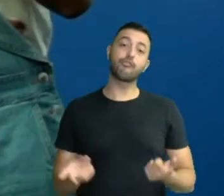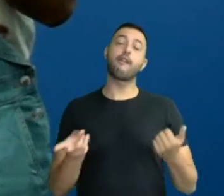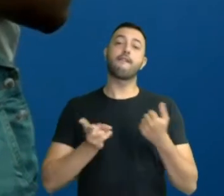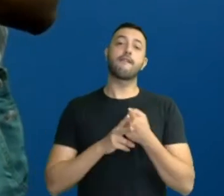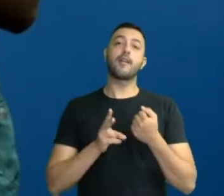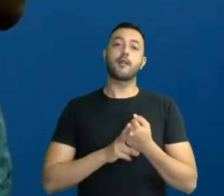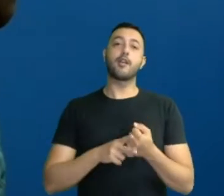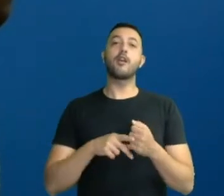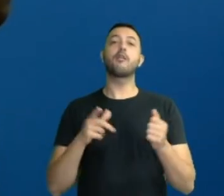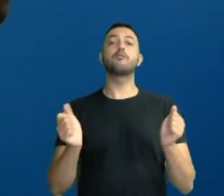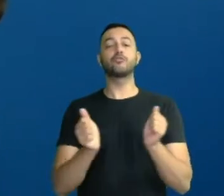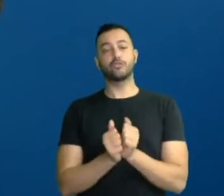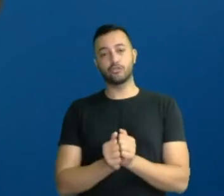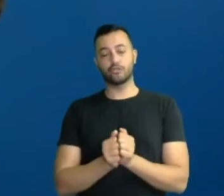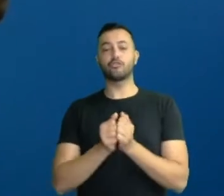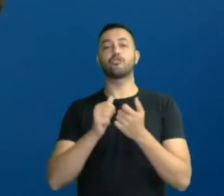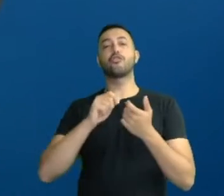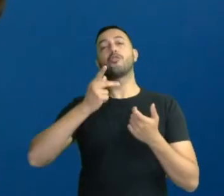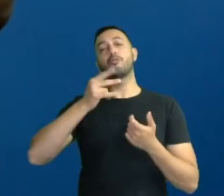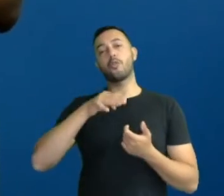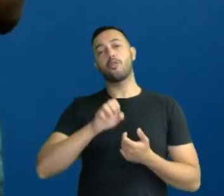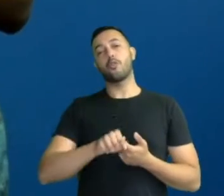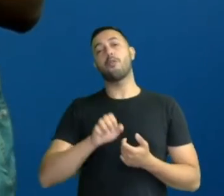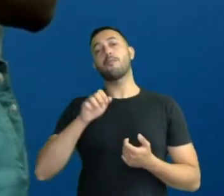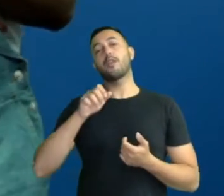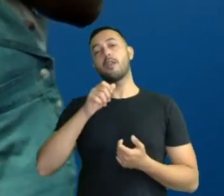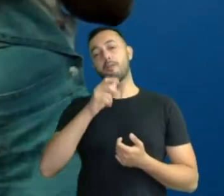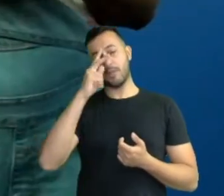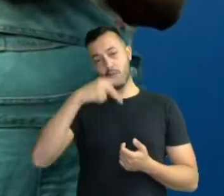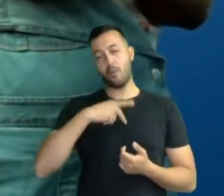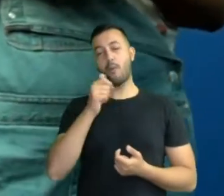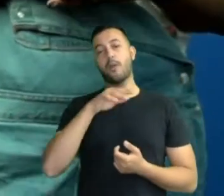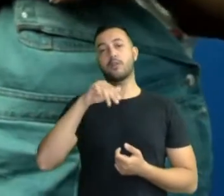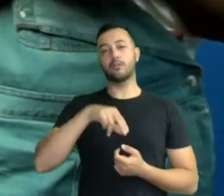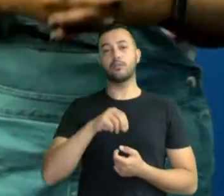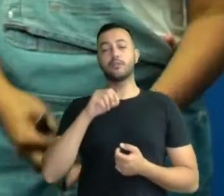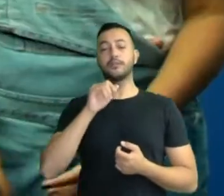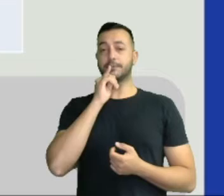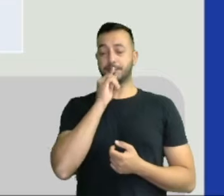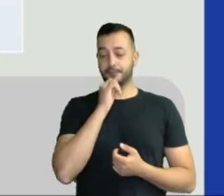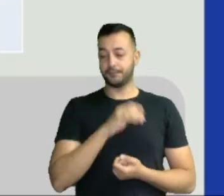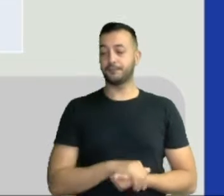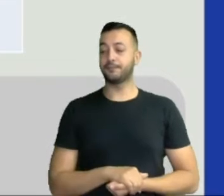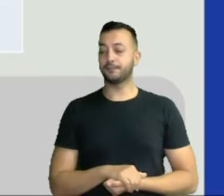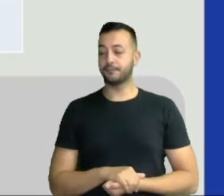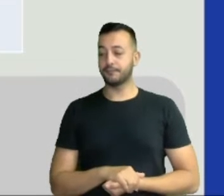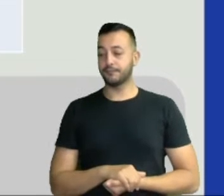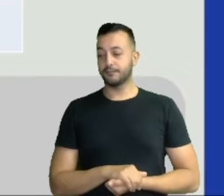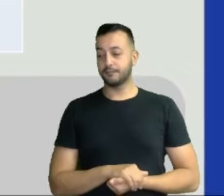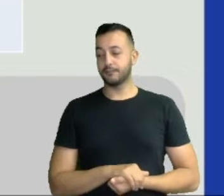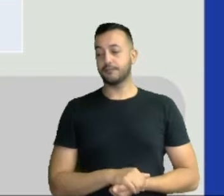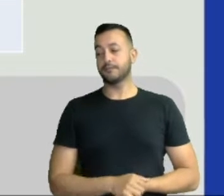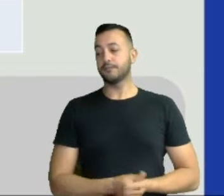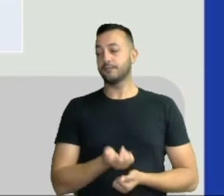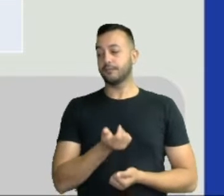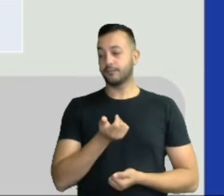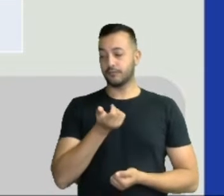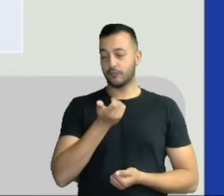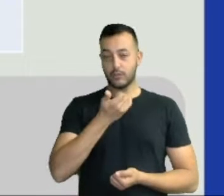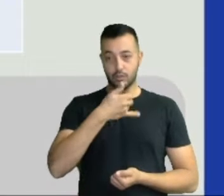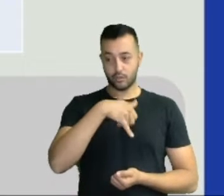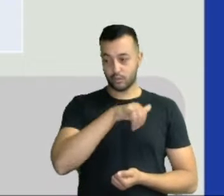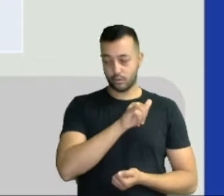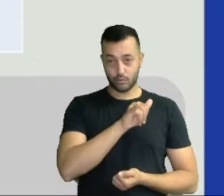conjuga ele com o pronome pessoal átono. Eu trouxe um exemplo para vocês verem. Yo me